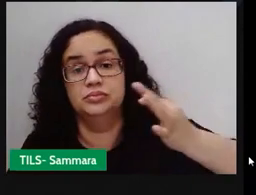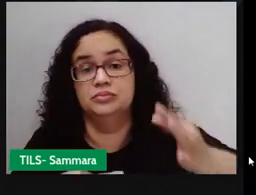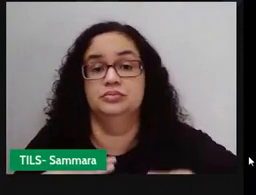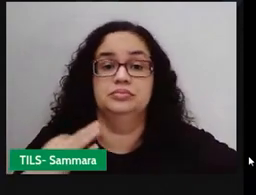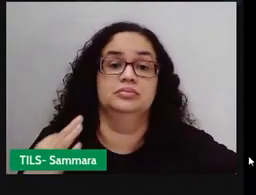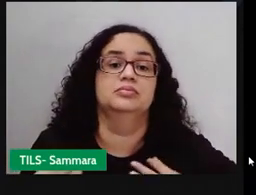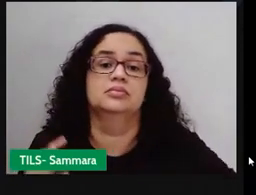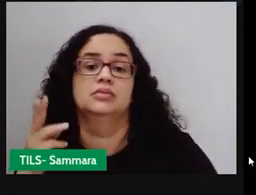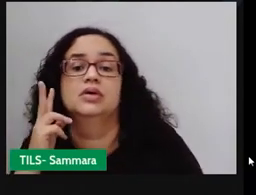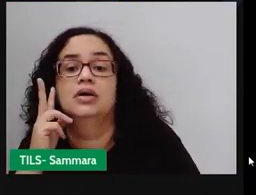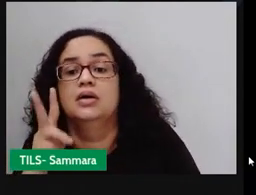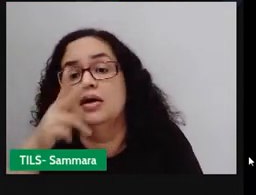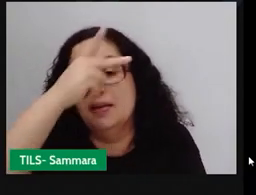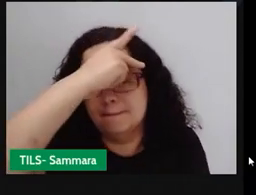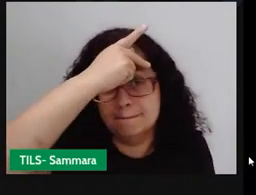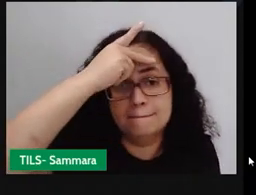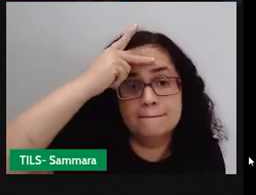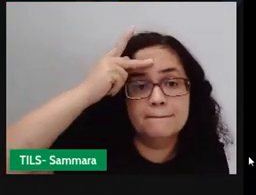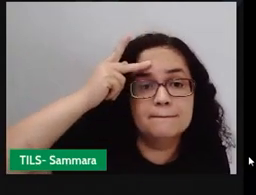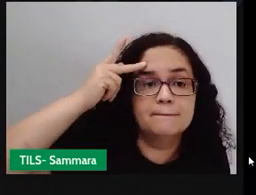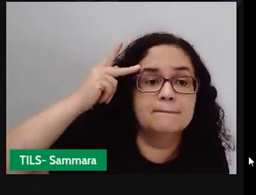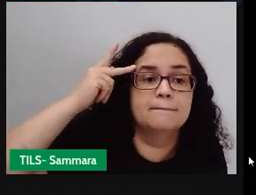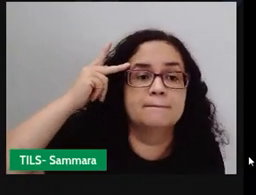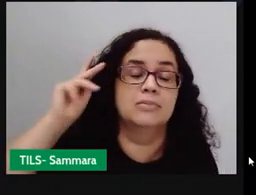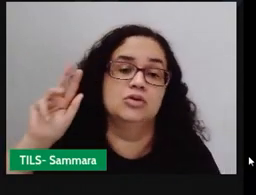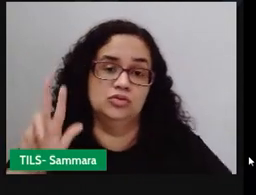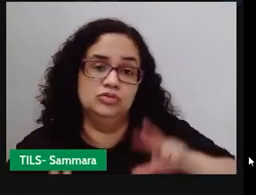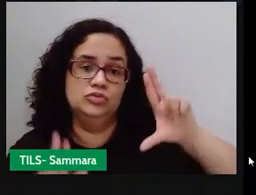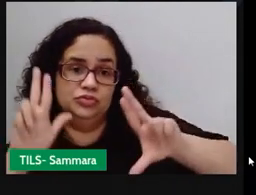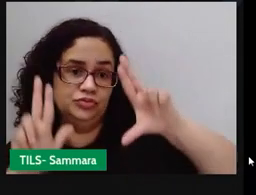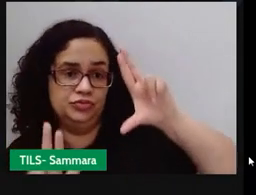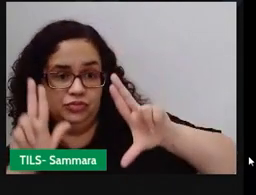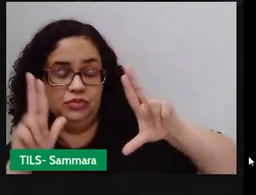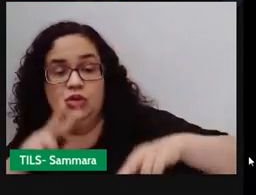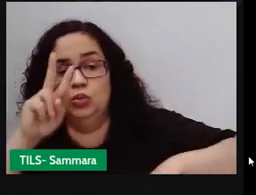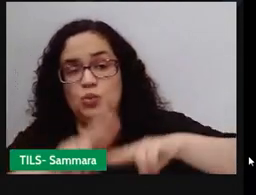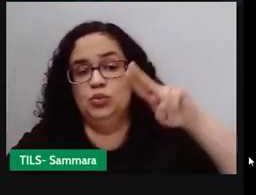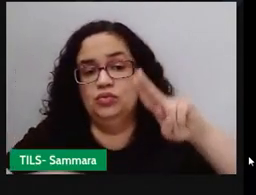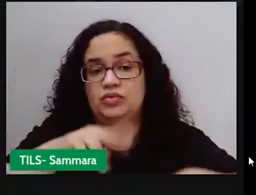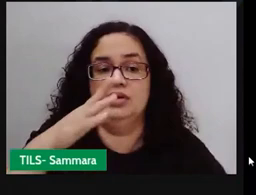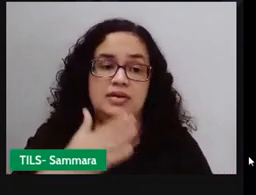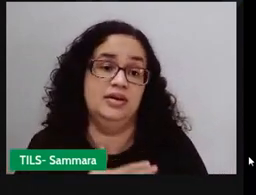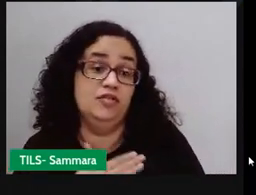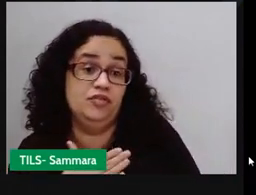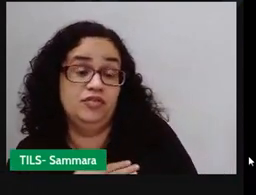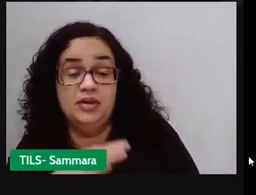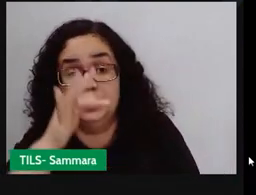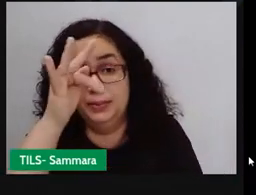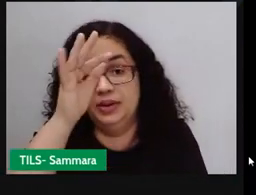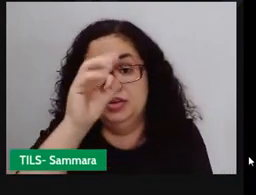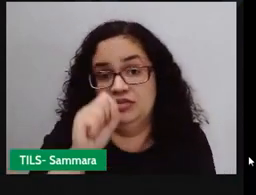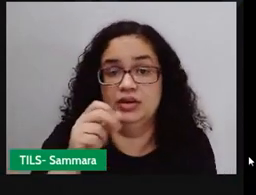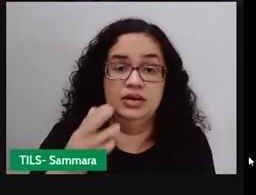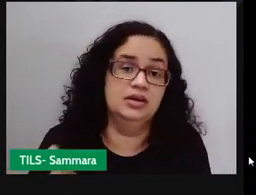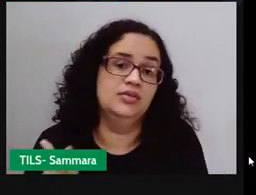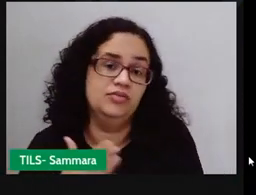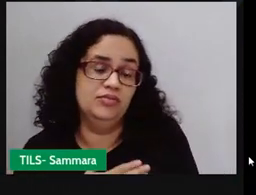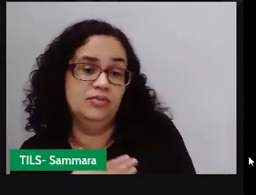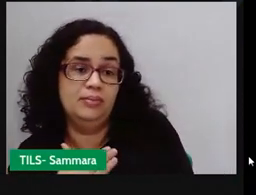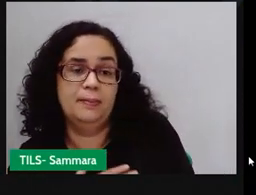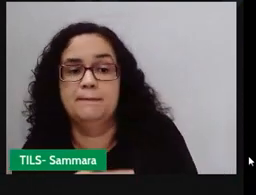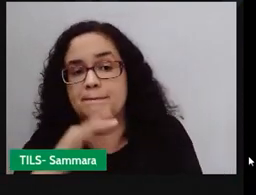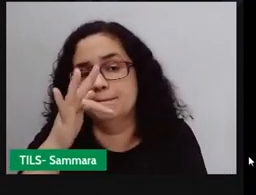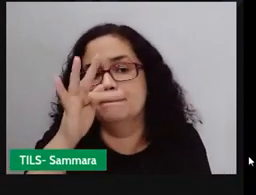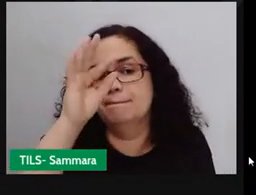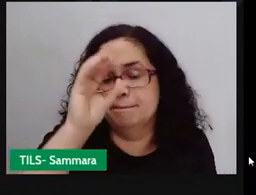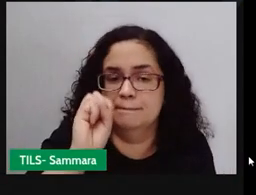freguesia, olha a multidão, olha a micareta, olha São João. Feira, feira, minha feira, flor